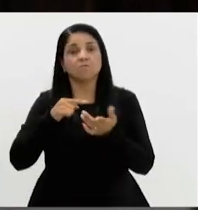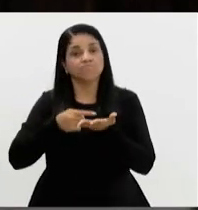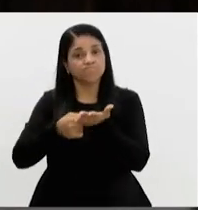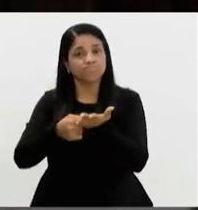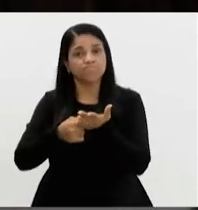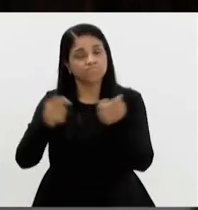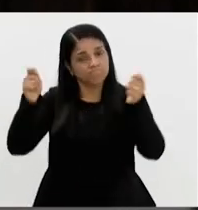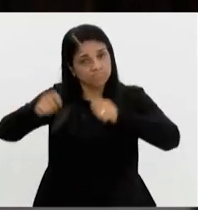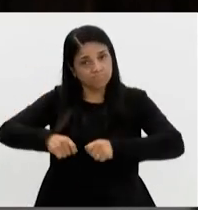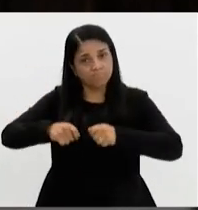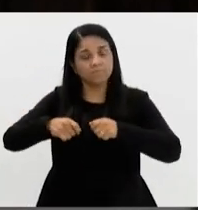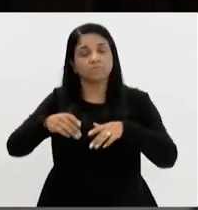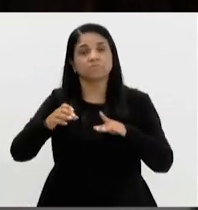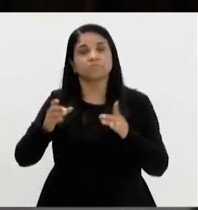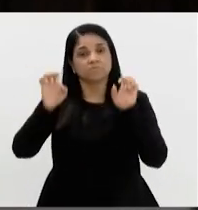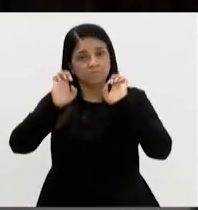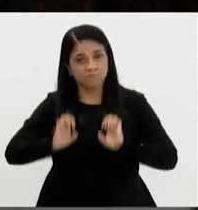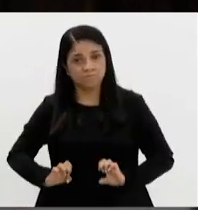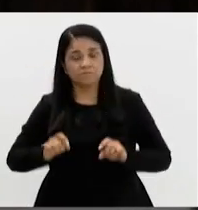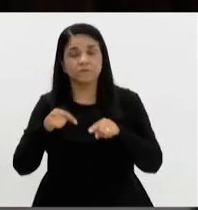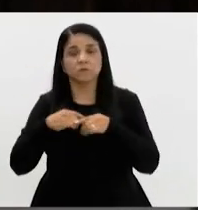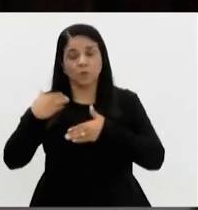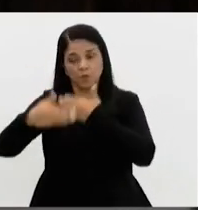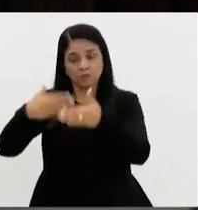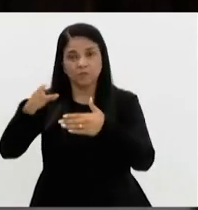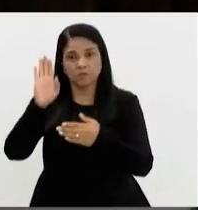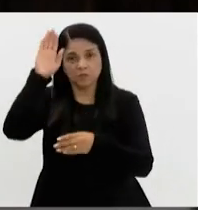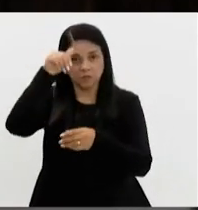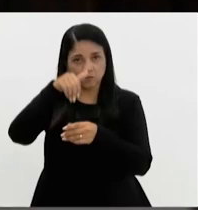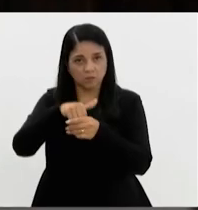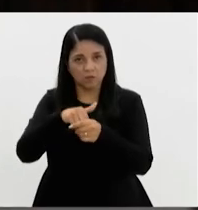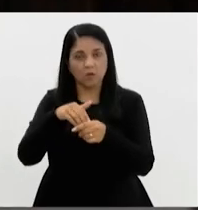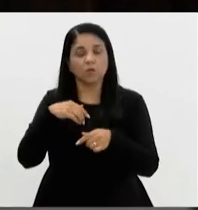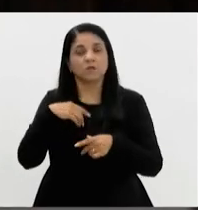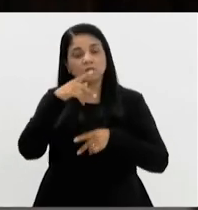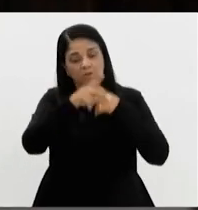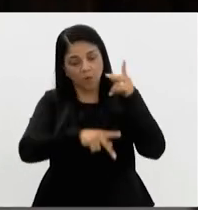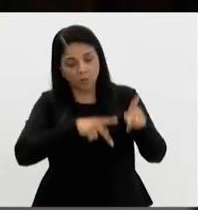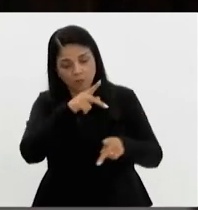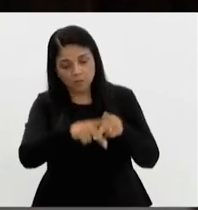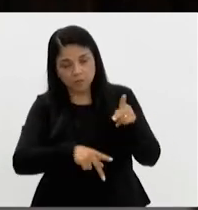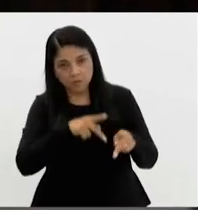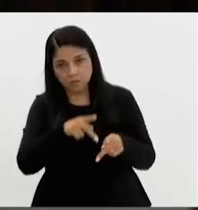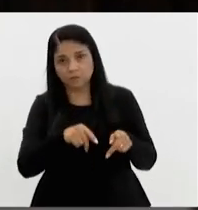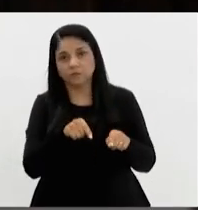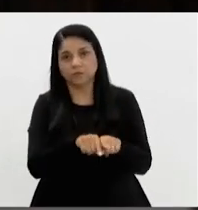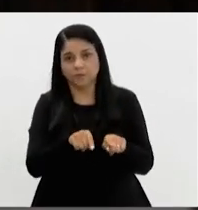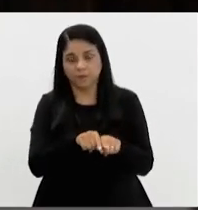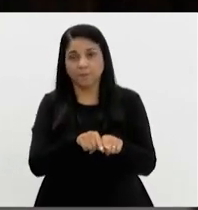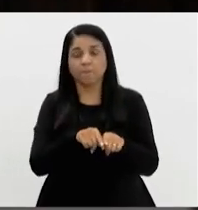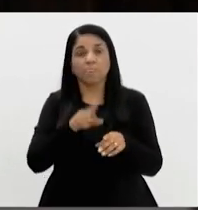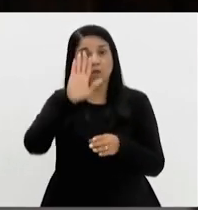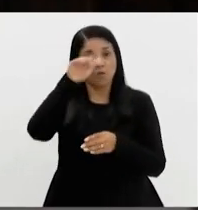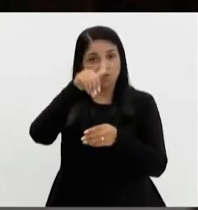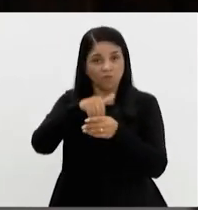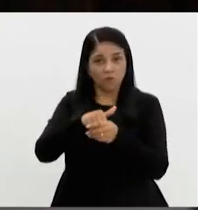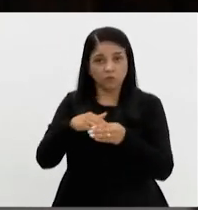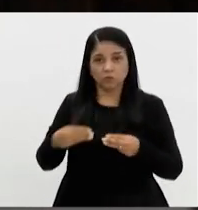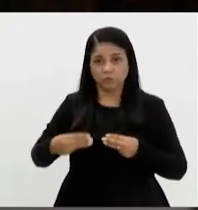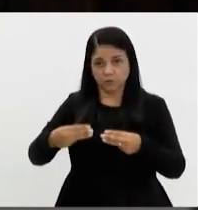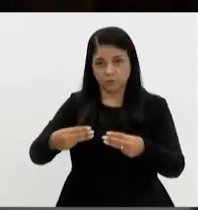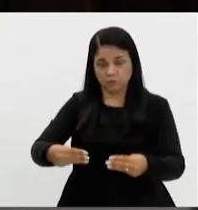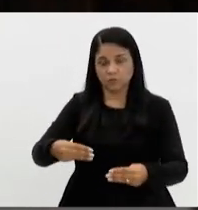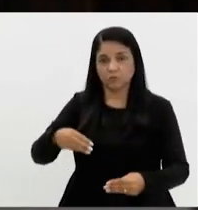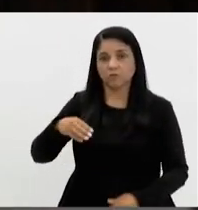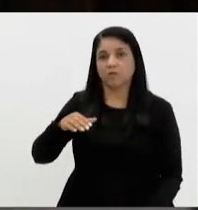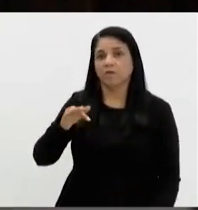integridade do processo eleitoral e da própria formação da vontade Popular E para isso o voto do ministro faquim que foi também